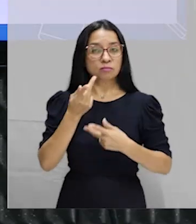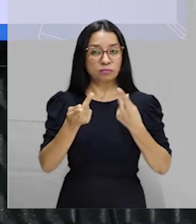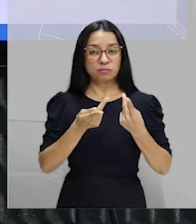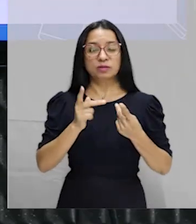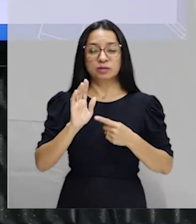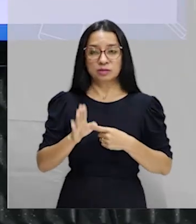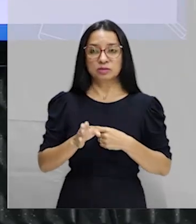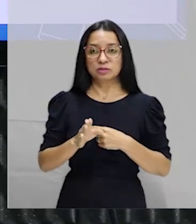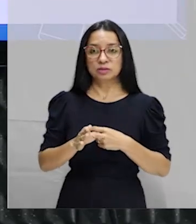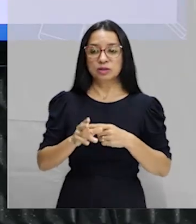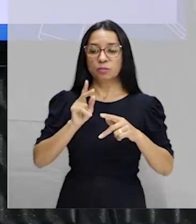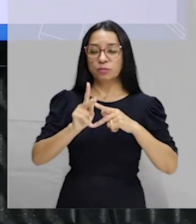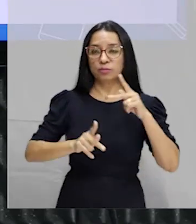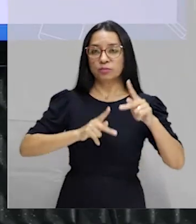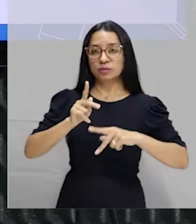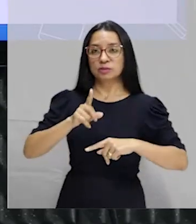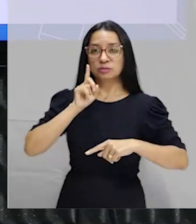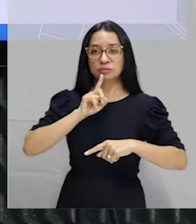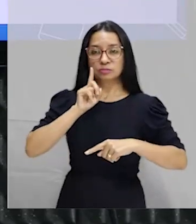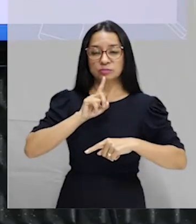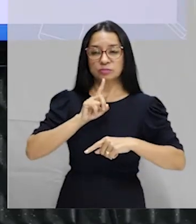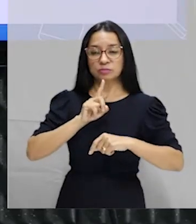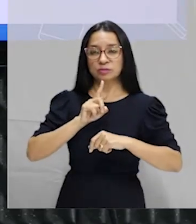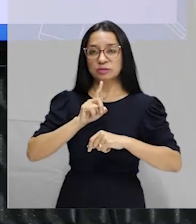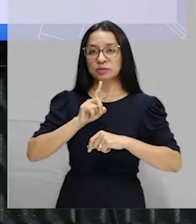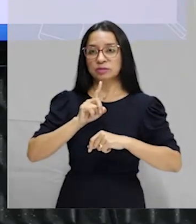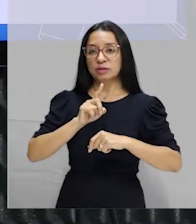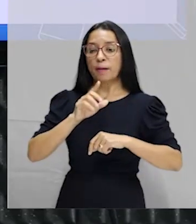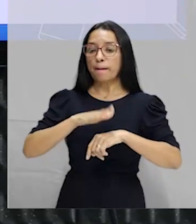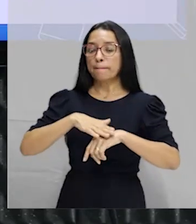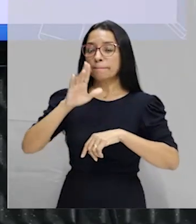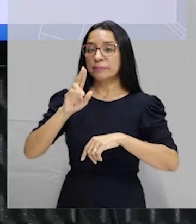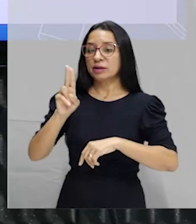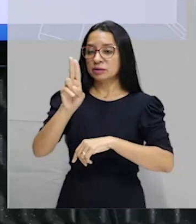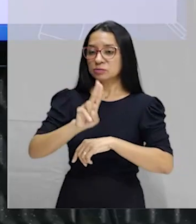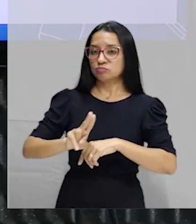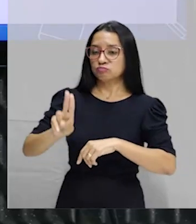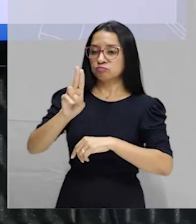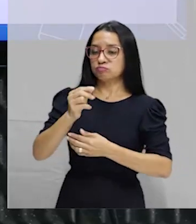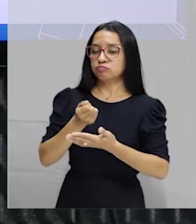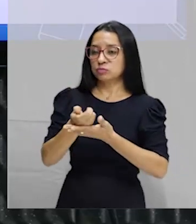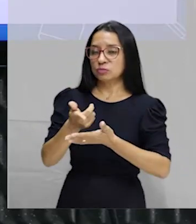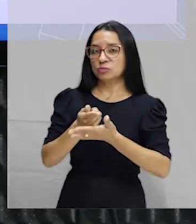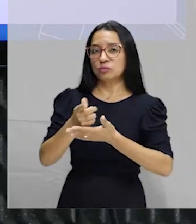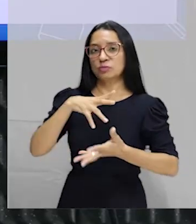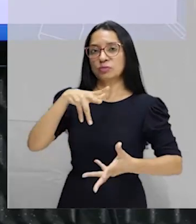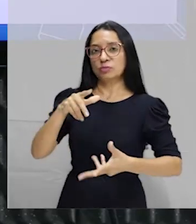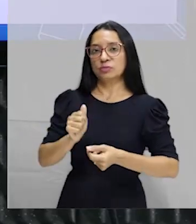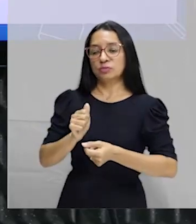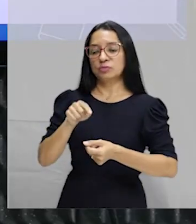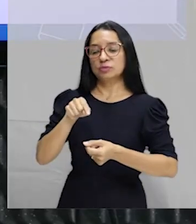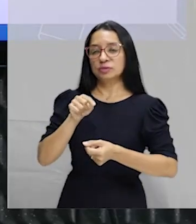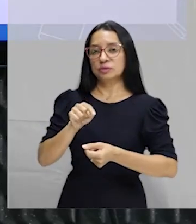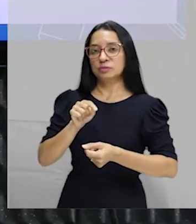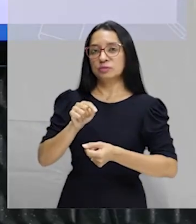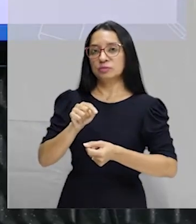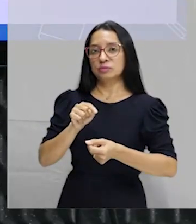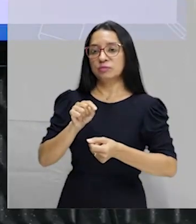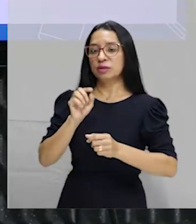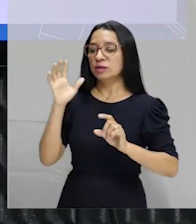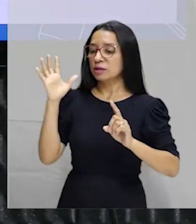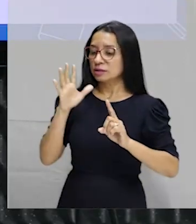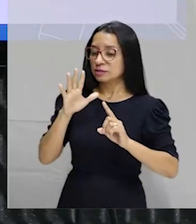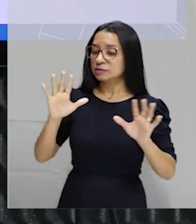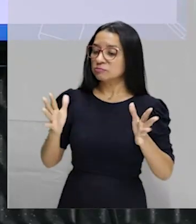galera. A população norte-americana é uma das populações que mais consome no mundo, tá certo? E esse consumo ele vai incentivar a produção industrial